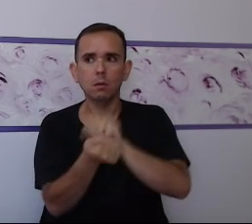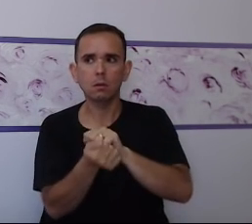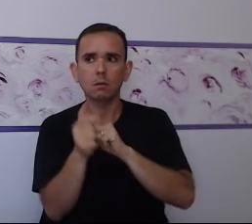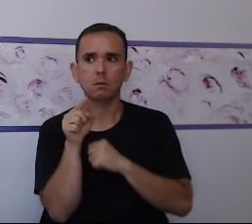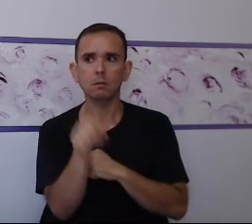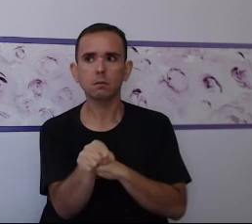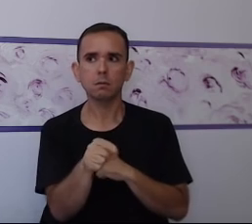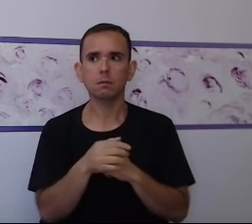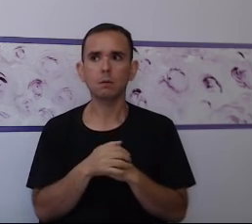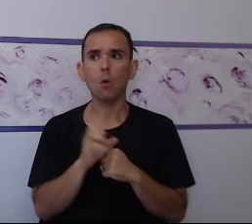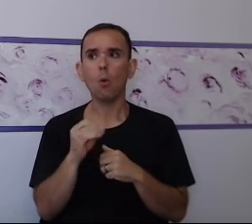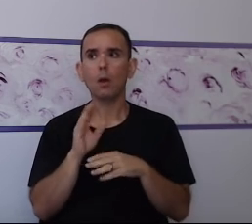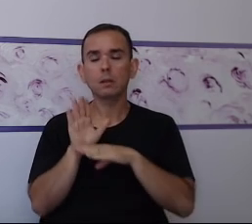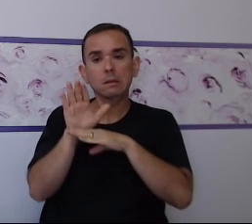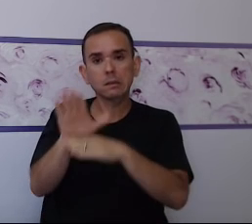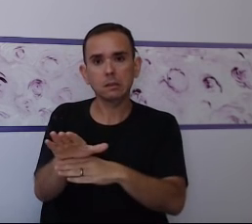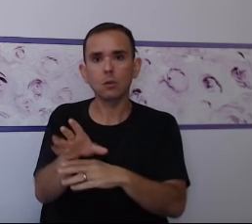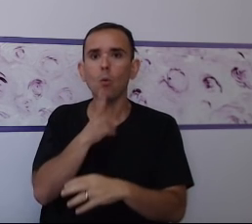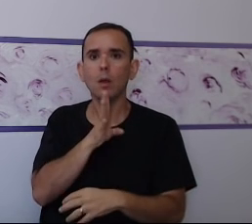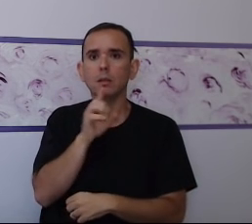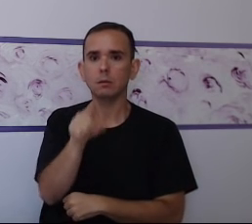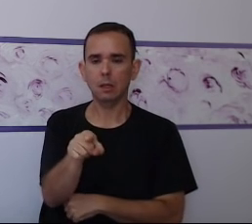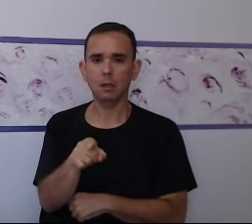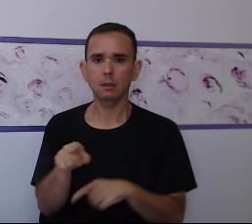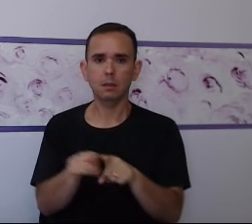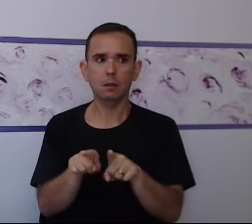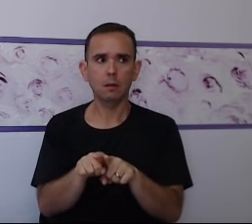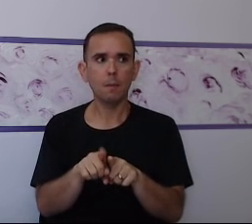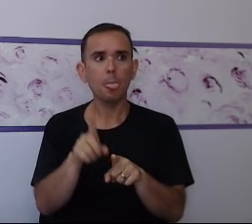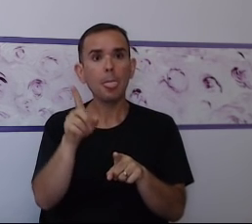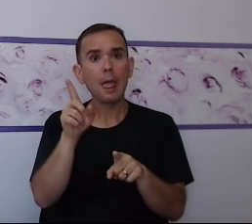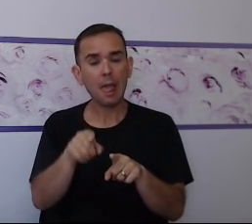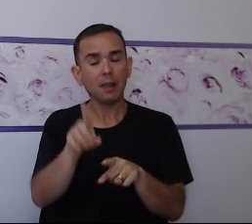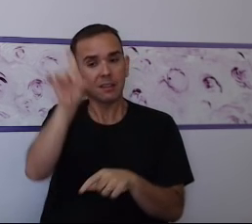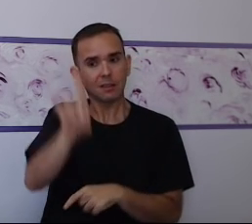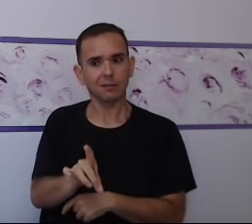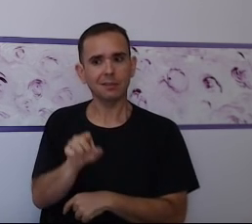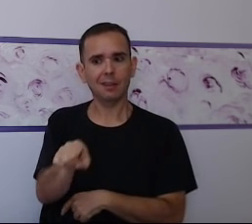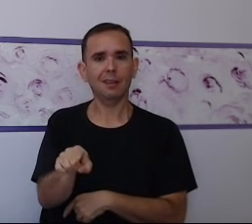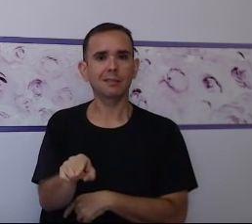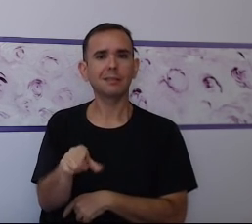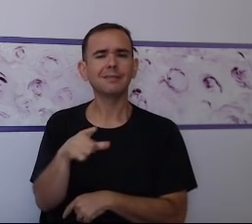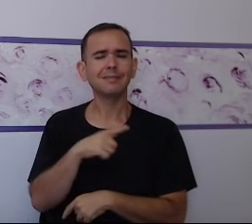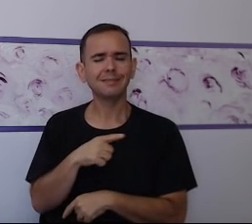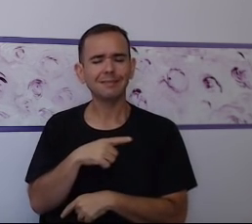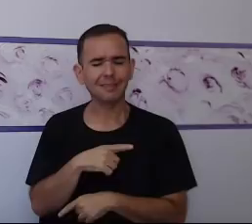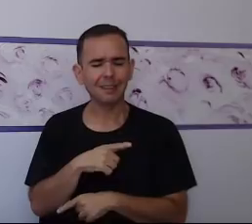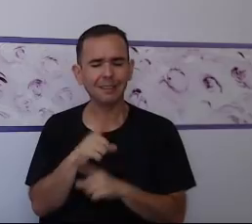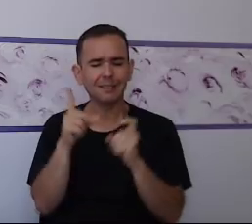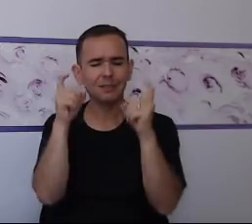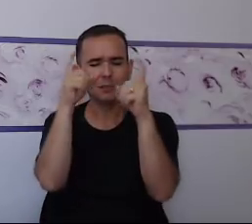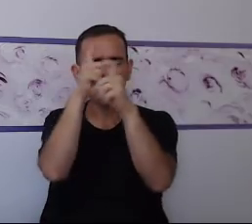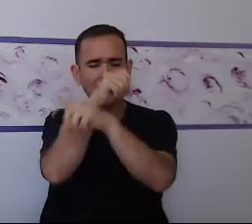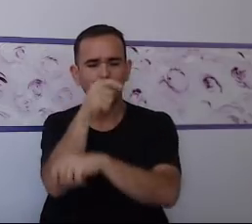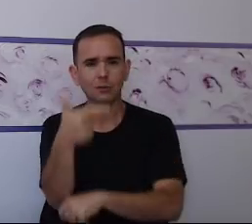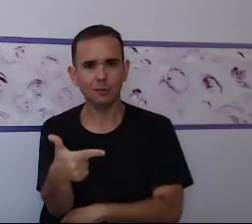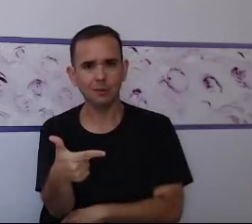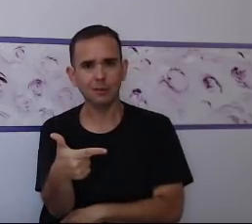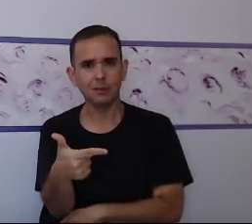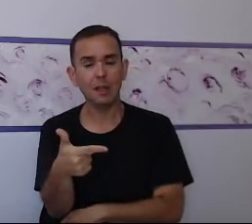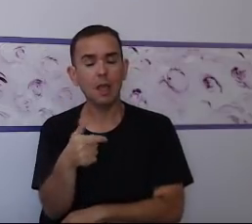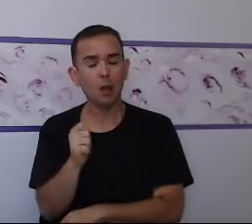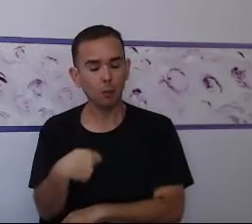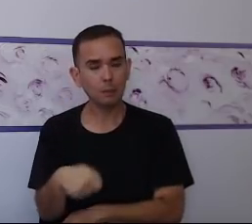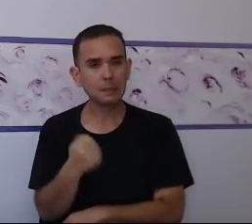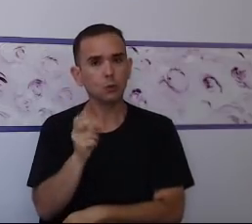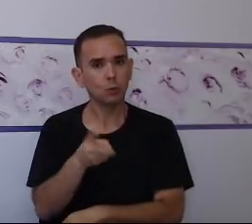ou que eu forneci de conhecimento para ele. É da deficiência, então ele tem um distúrbio secundário. Então eu tenho que